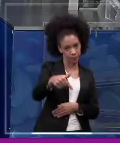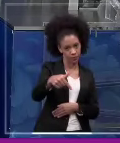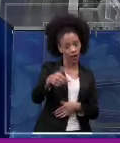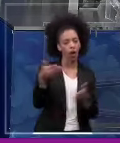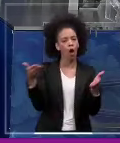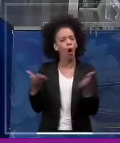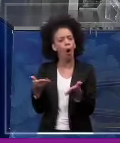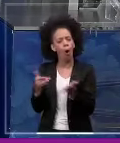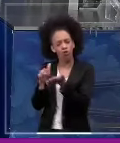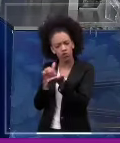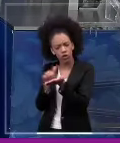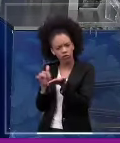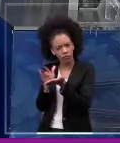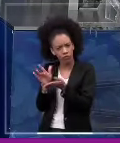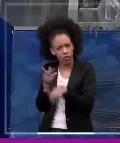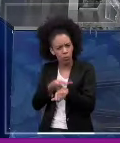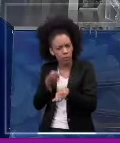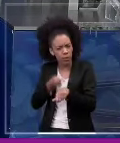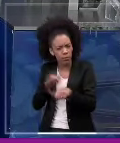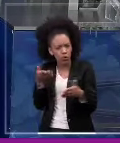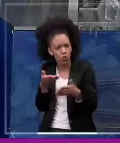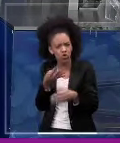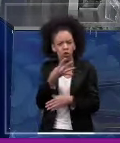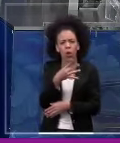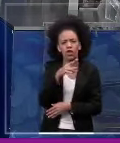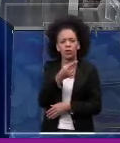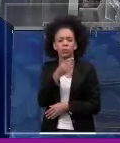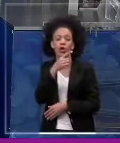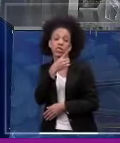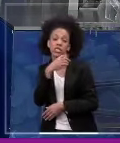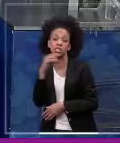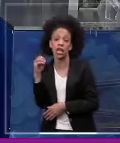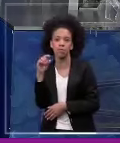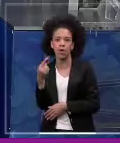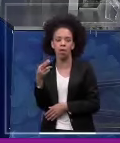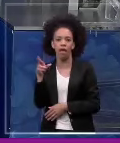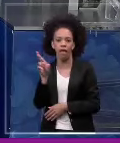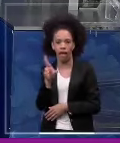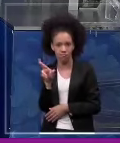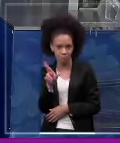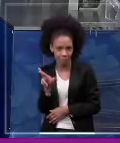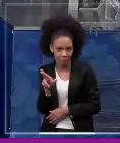Hoje a Loto Fácil com prêmio estimado de 4 milhões e 100 mil reais.